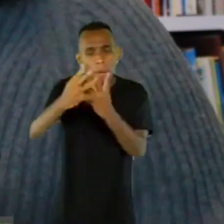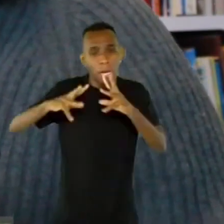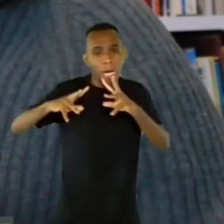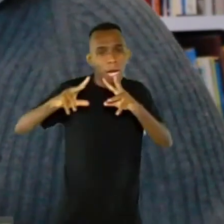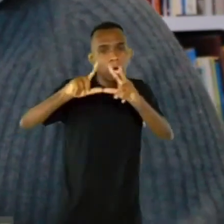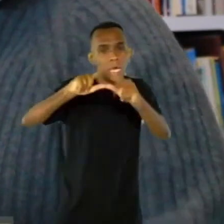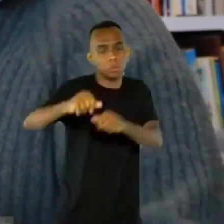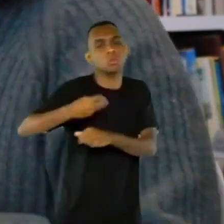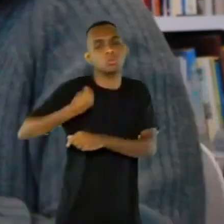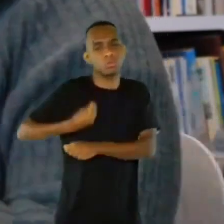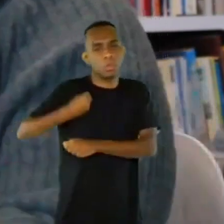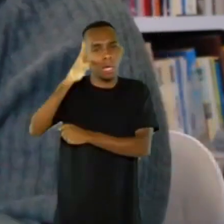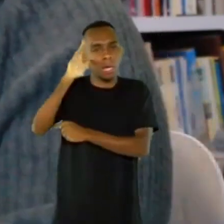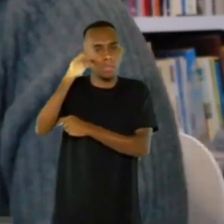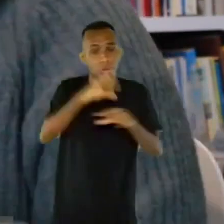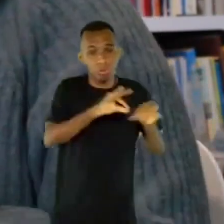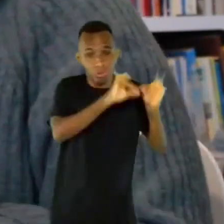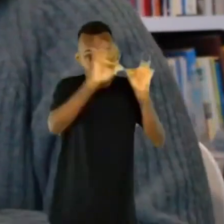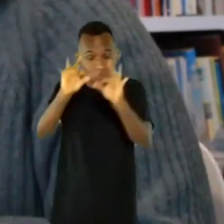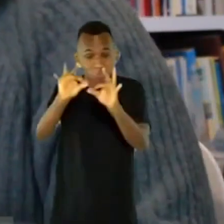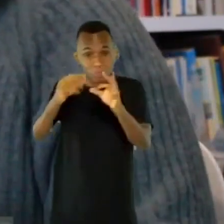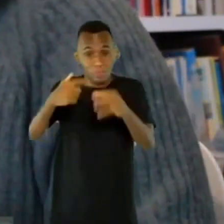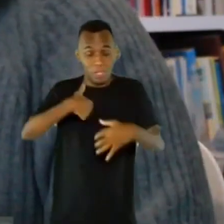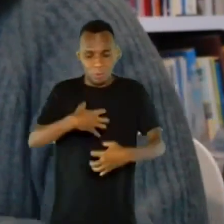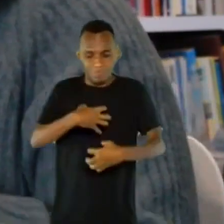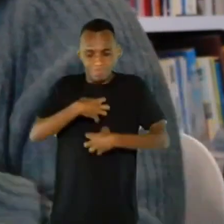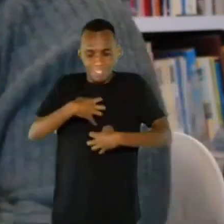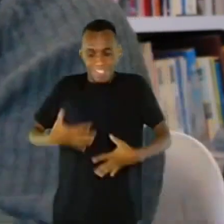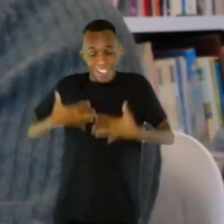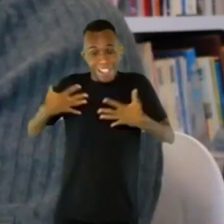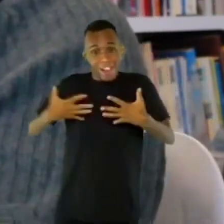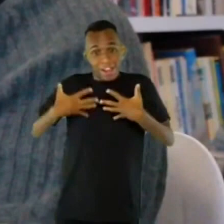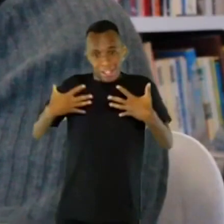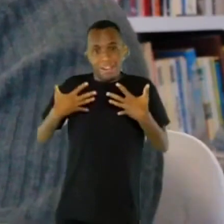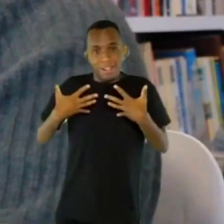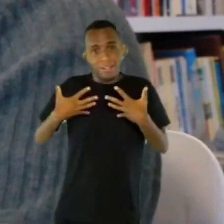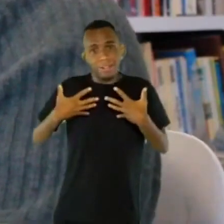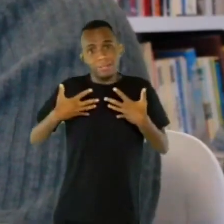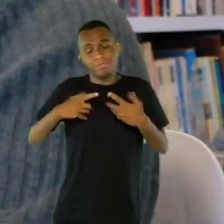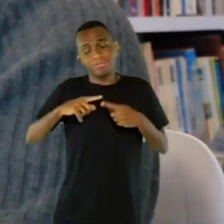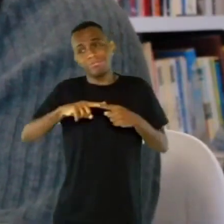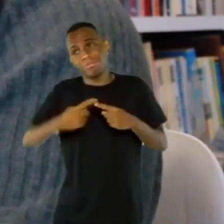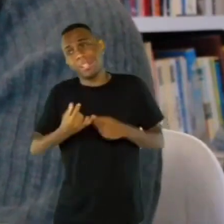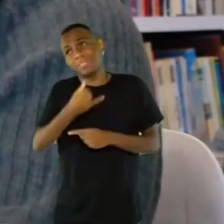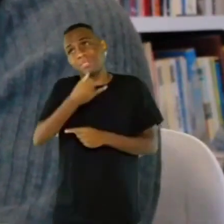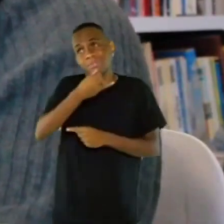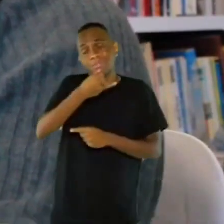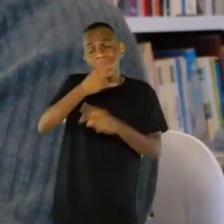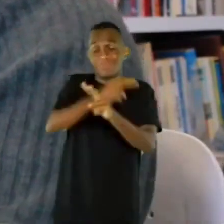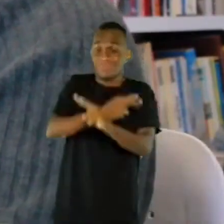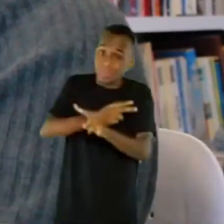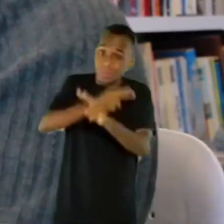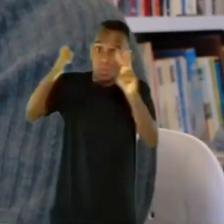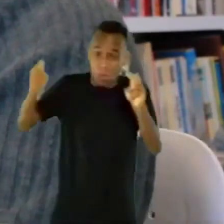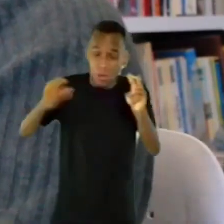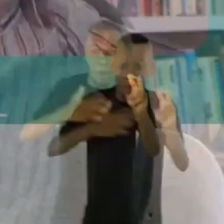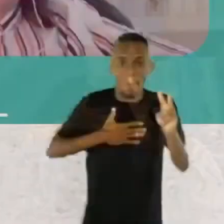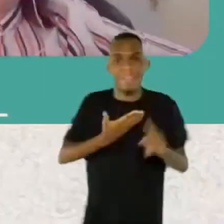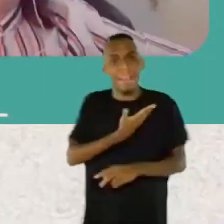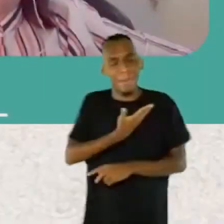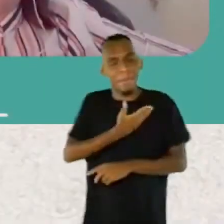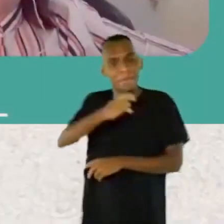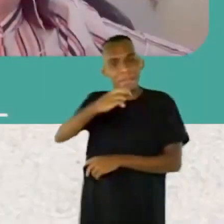vocês. Eu tenho a alegria, infelizmente, de estar conversando virtualmente com a minha querida amiga Patrícia